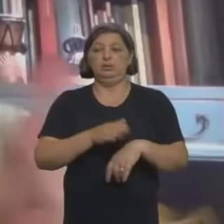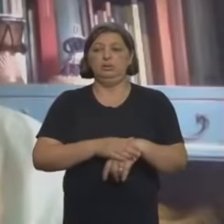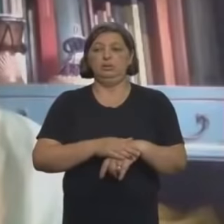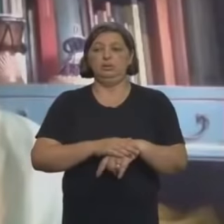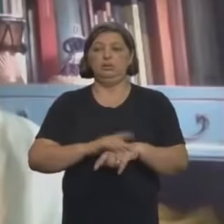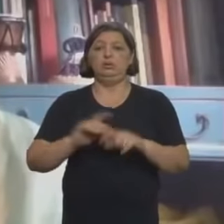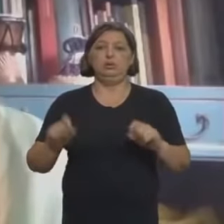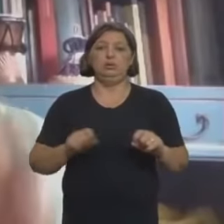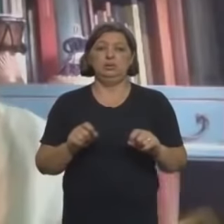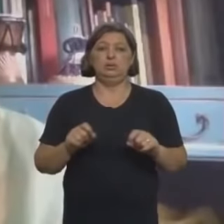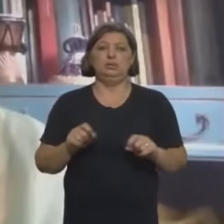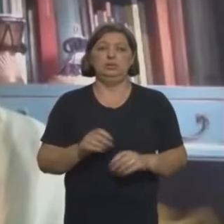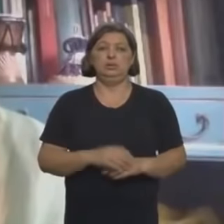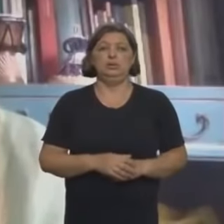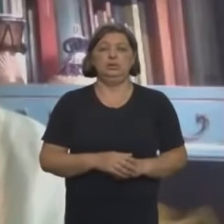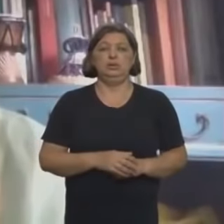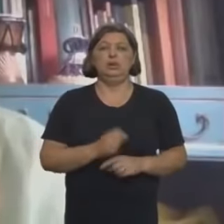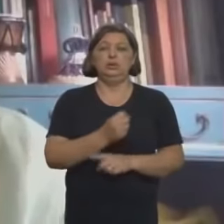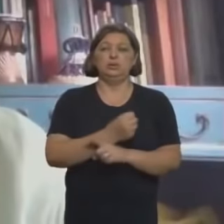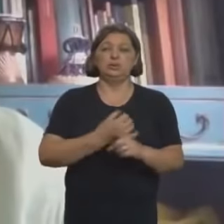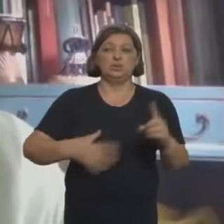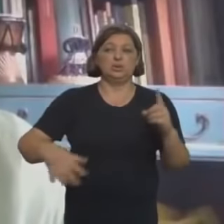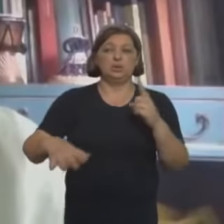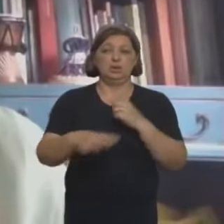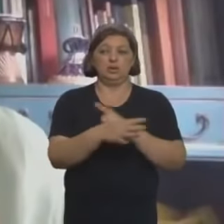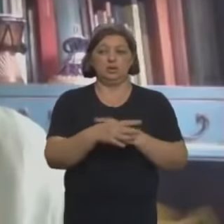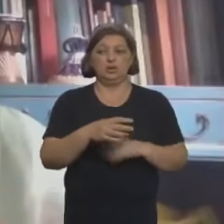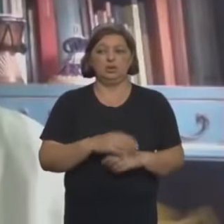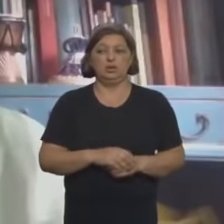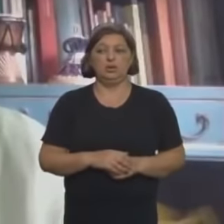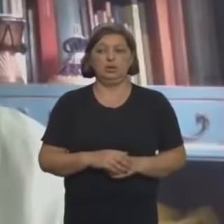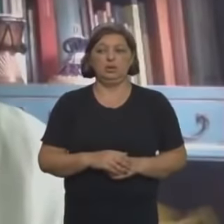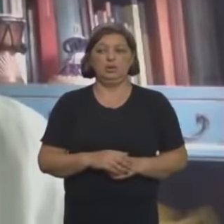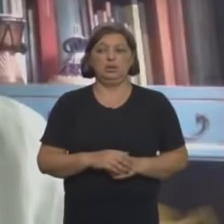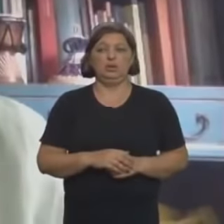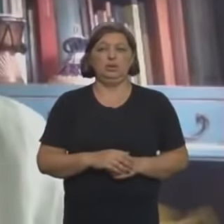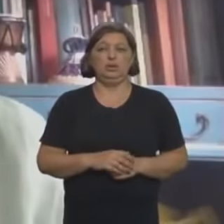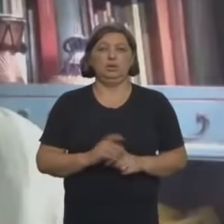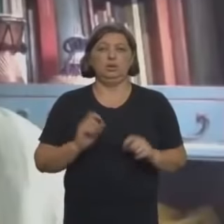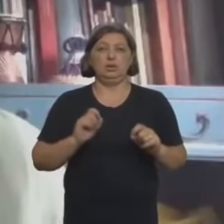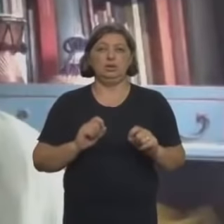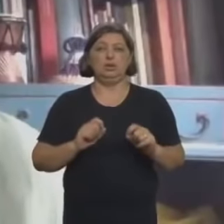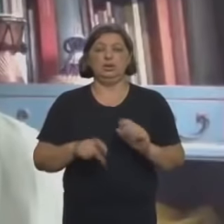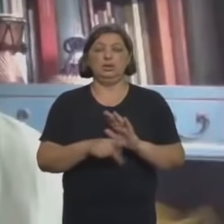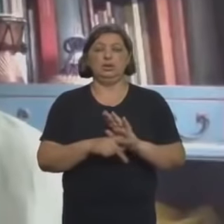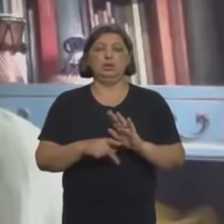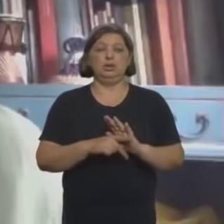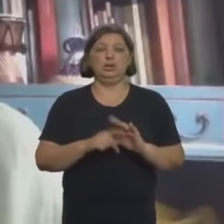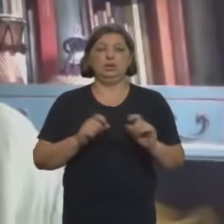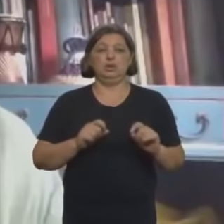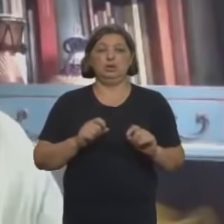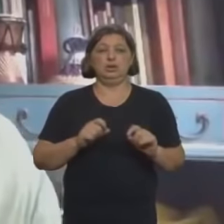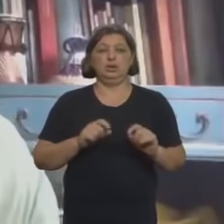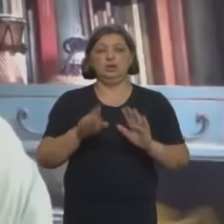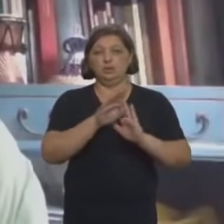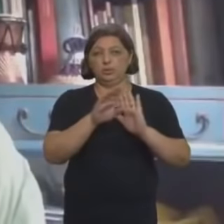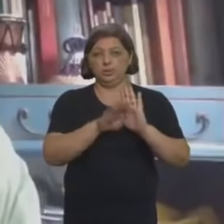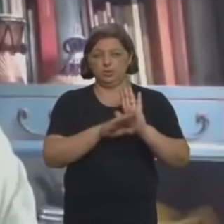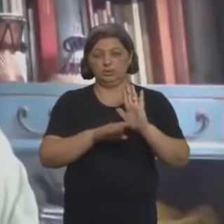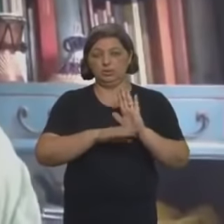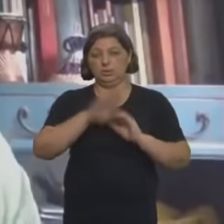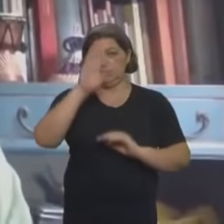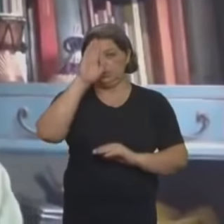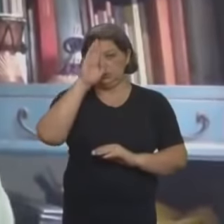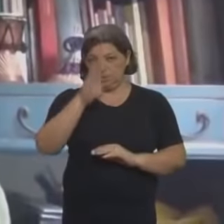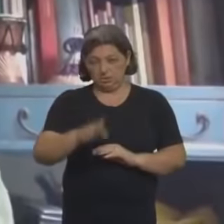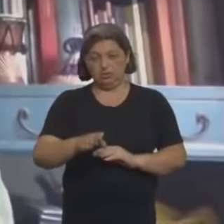ao coletivo, ao social. Então, isso também é trabalhado dentro das unidades do programa, principalmente na unidade